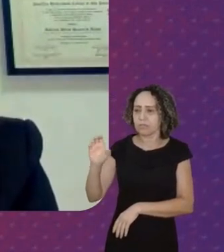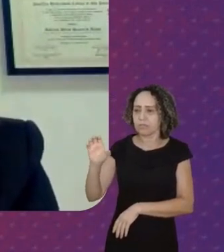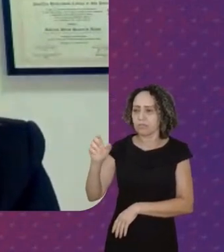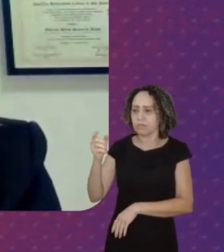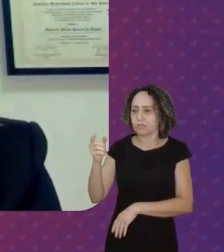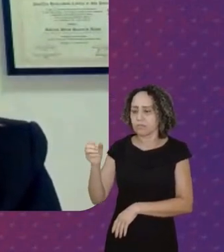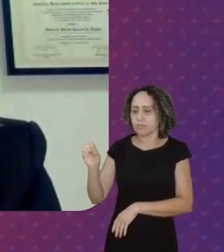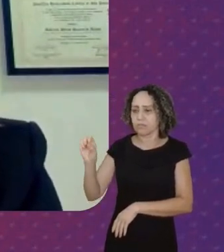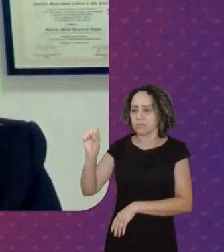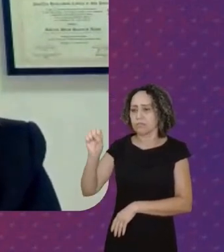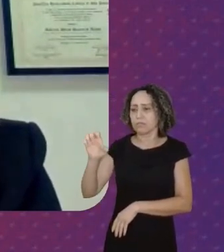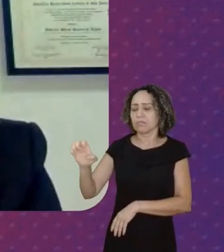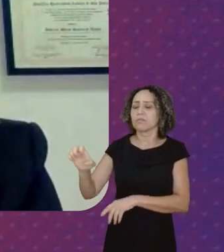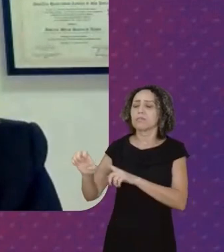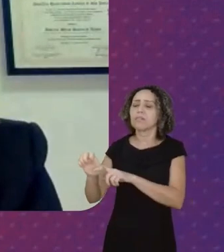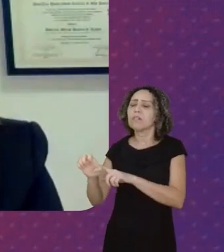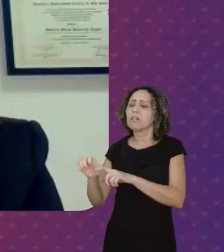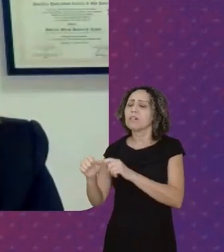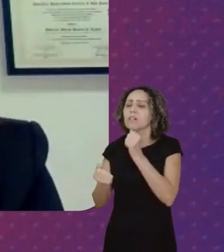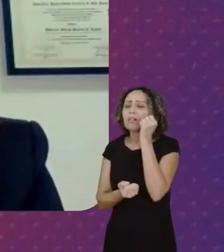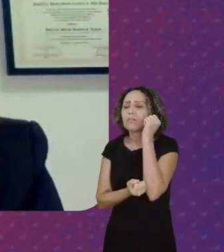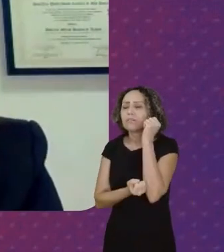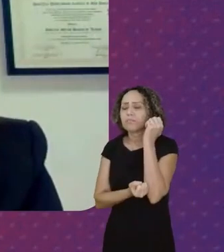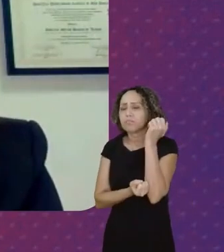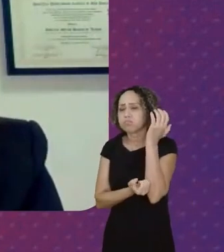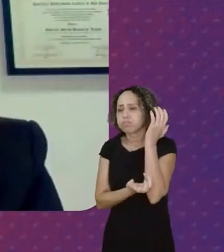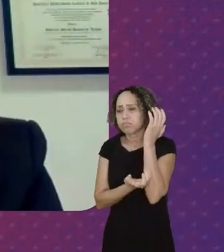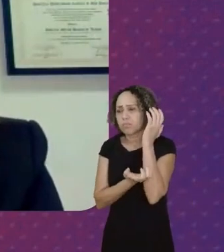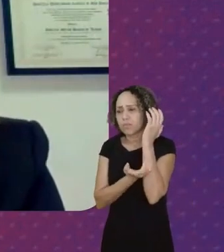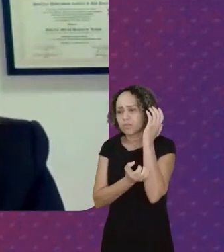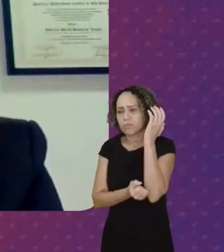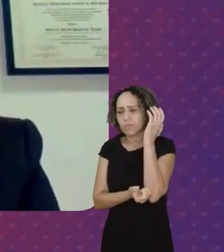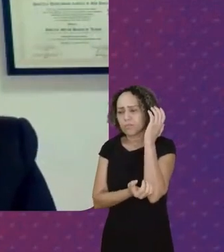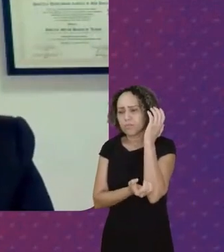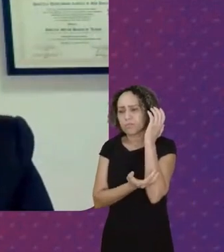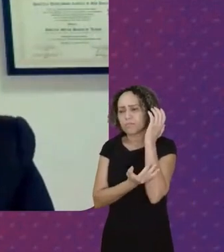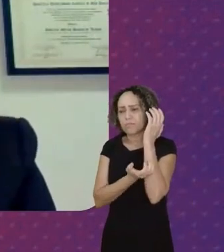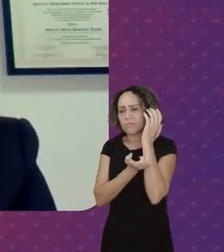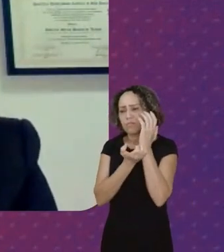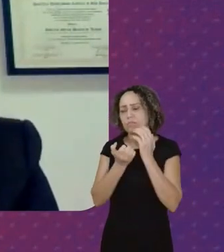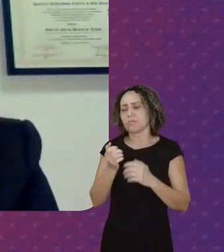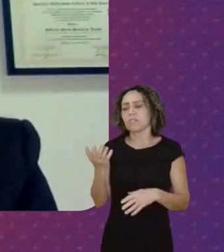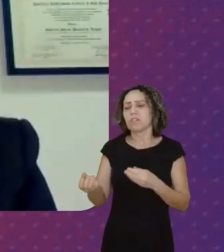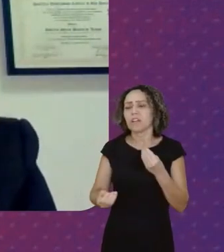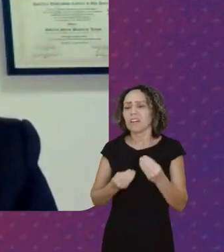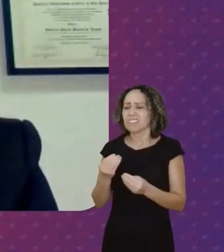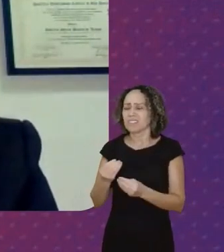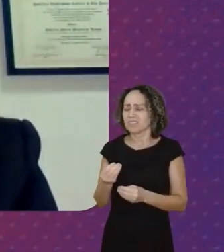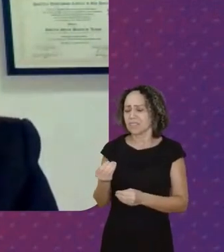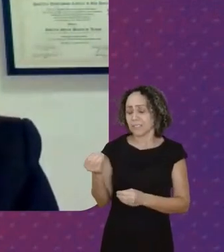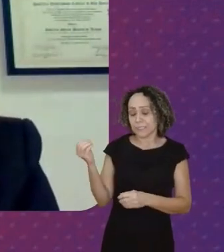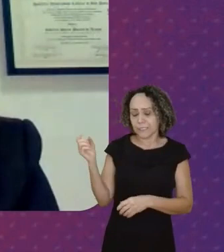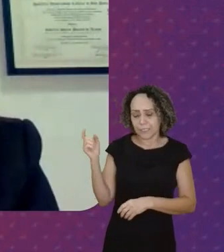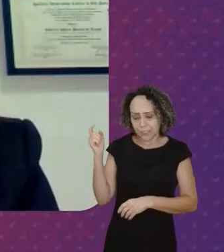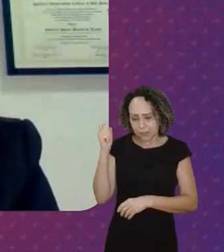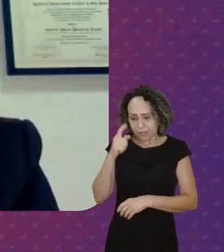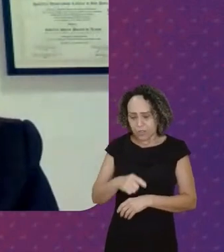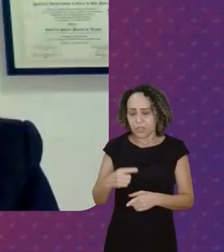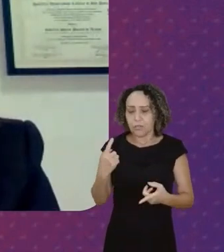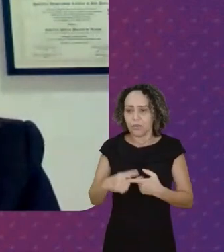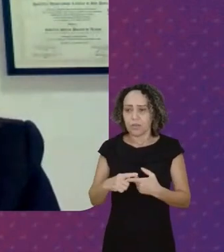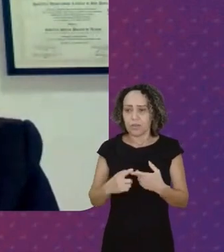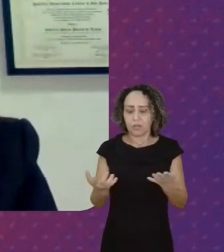seja interessante, porque a gente sabe agora que está uma corrida aí entre os partidos